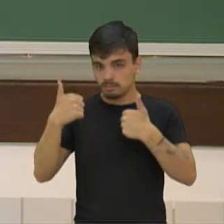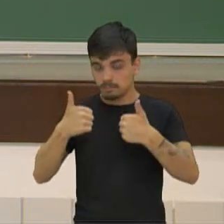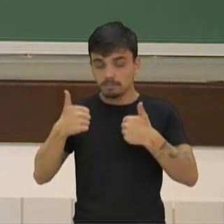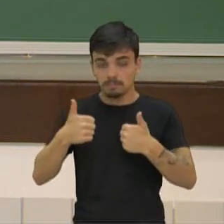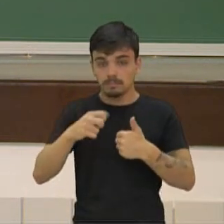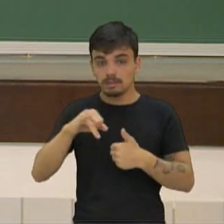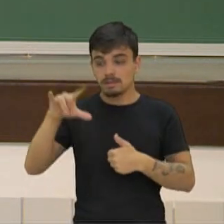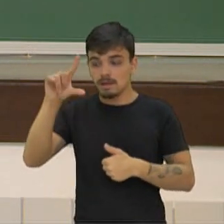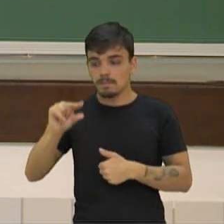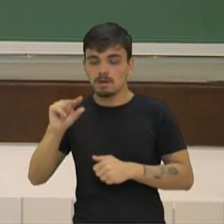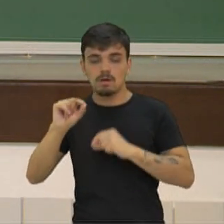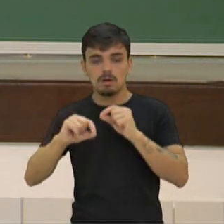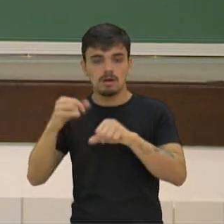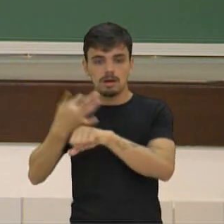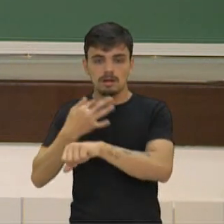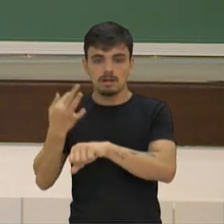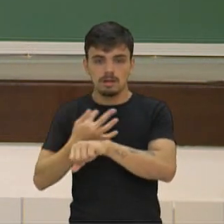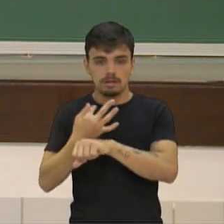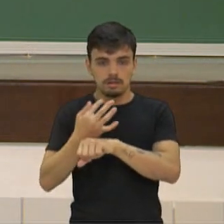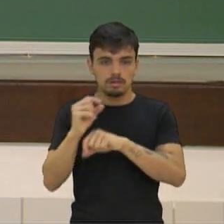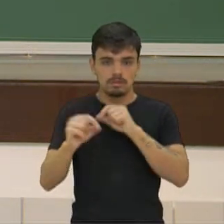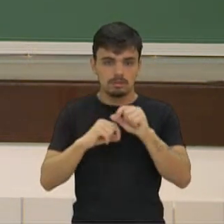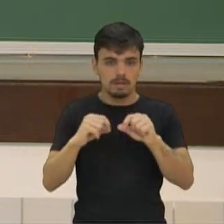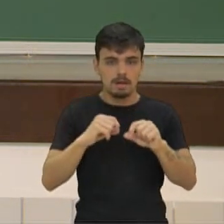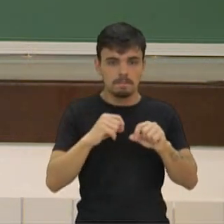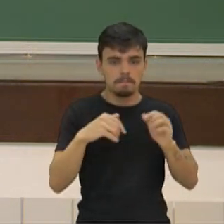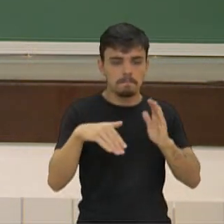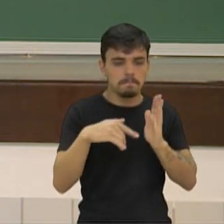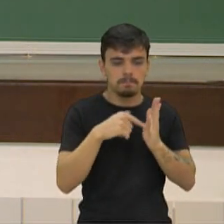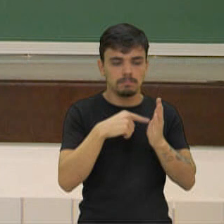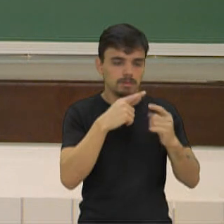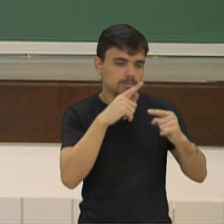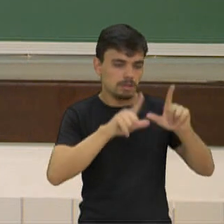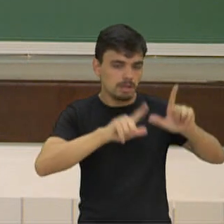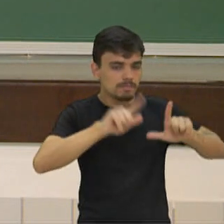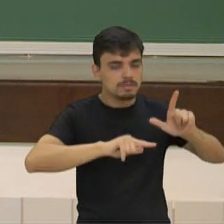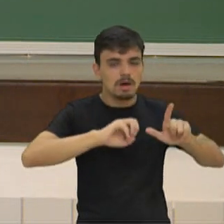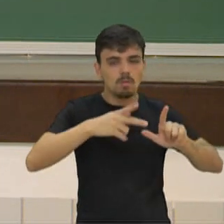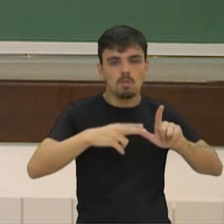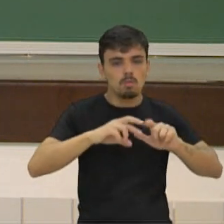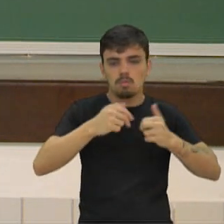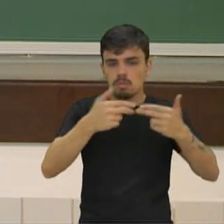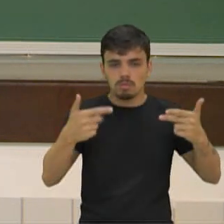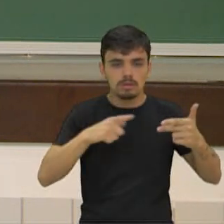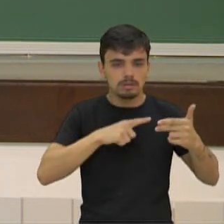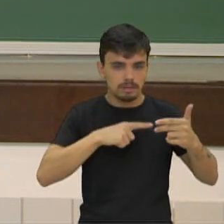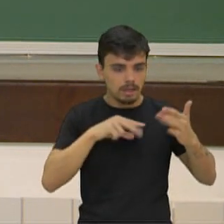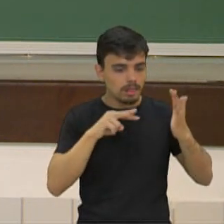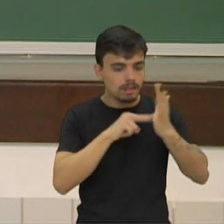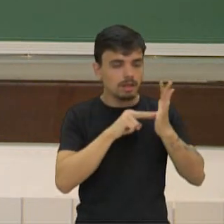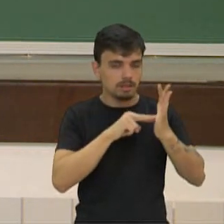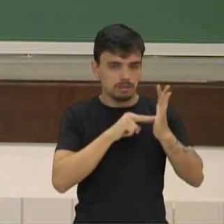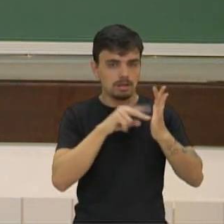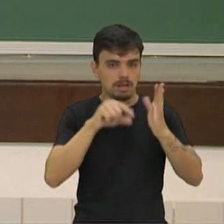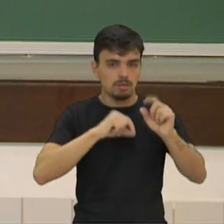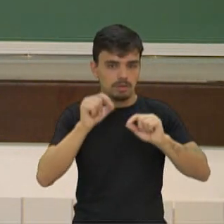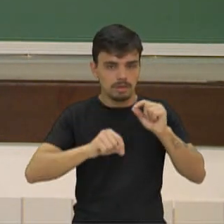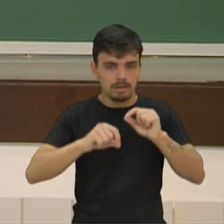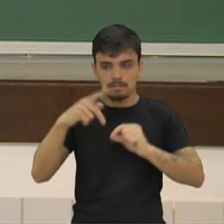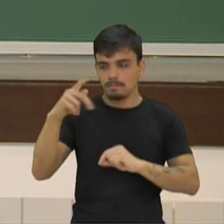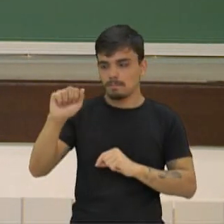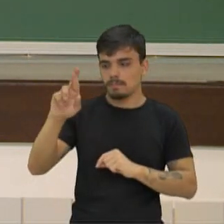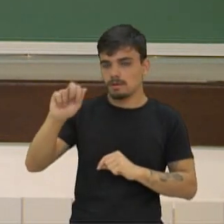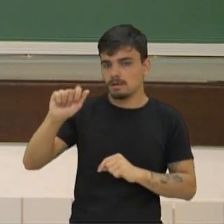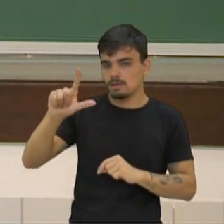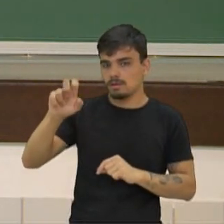Menor resistência significa o quê? Quanto mais aparelhos você liga, menor vai ficando a resistência. Opa, isso parece um circuito paralelo.